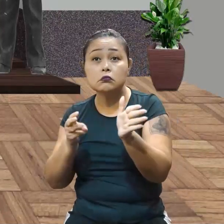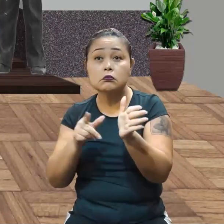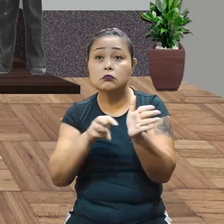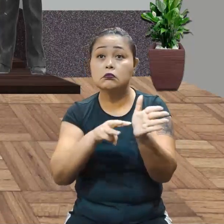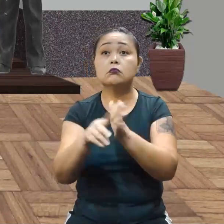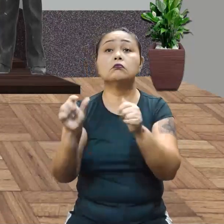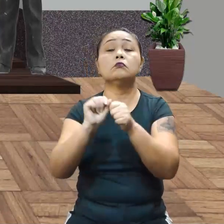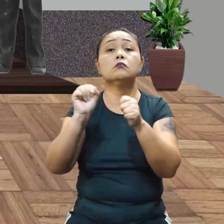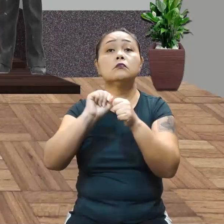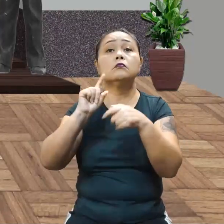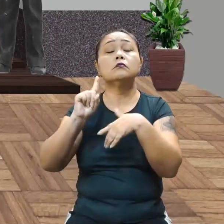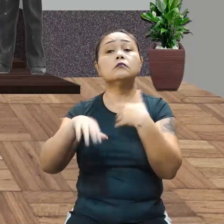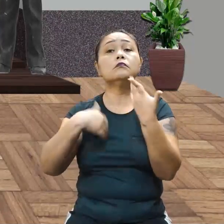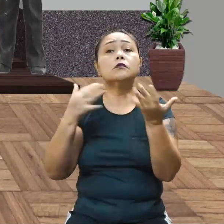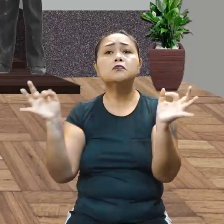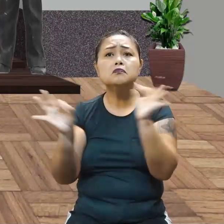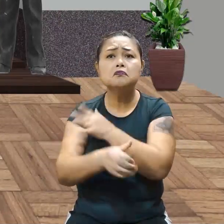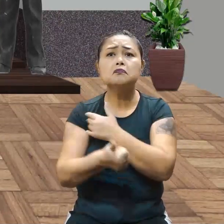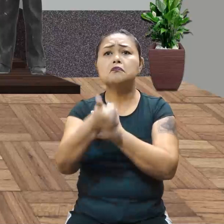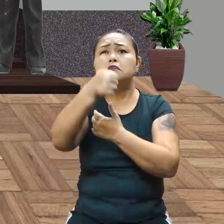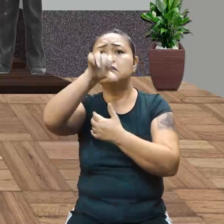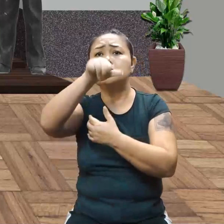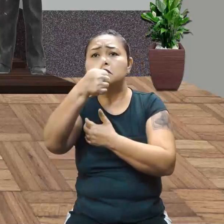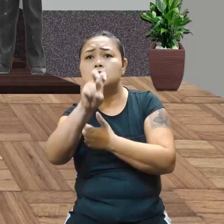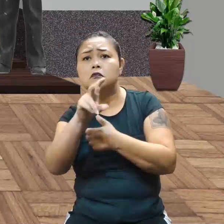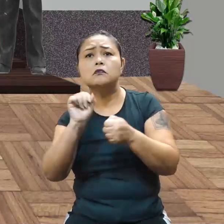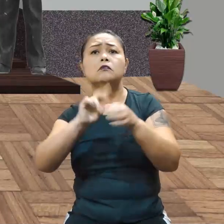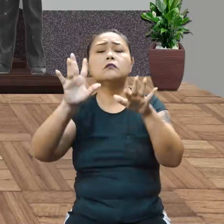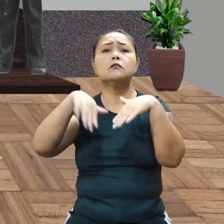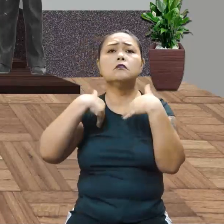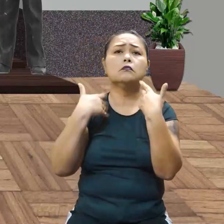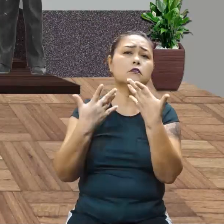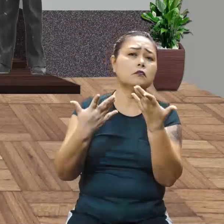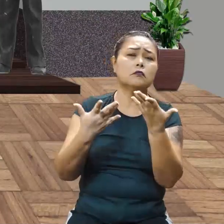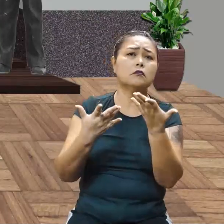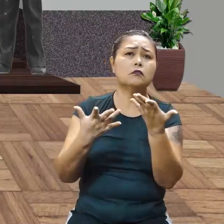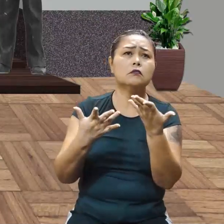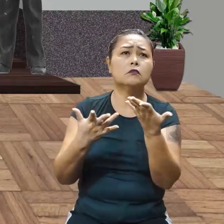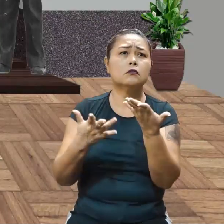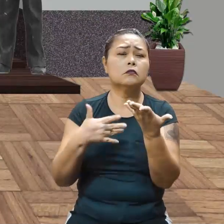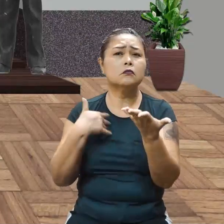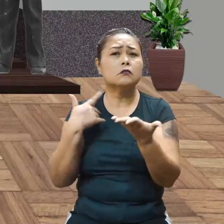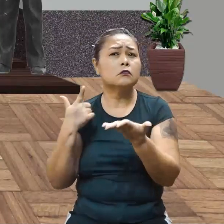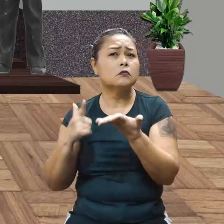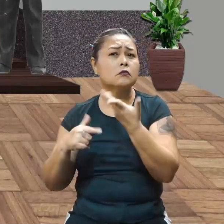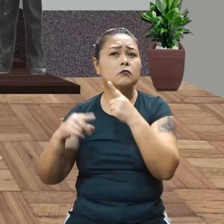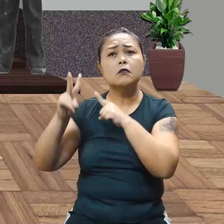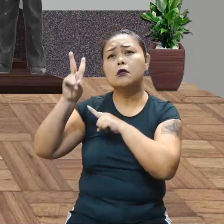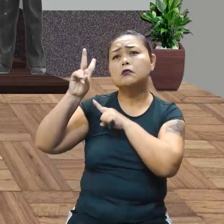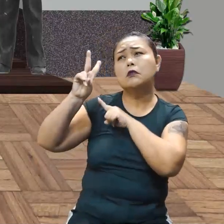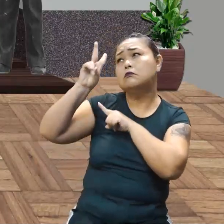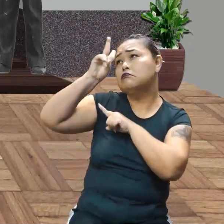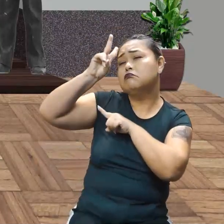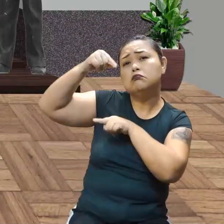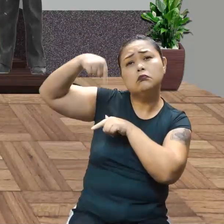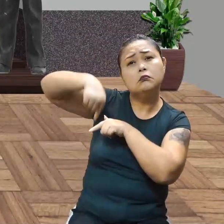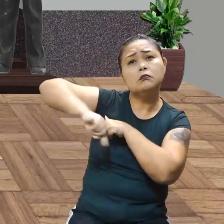1915. Depois que ele cumpre essa missão, aí nós temos toda uma história aqui.